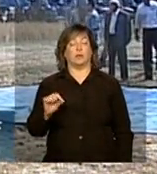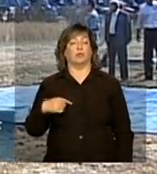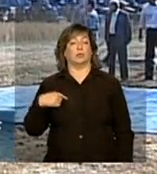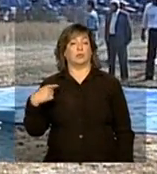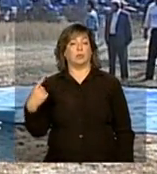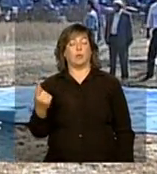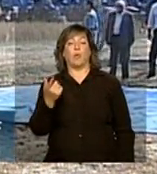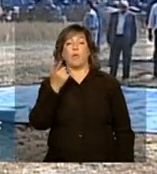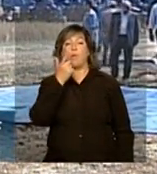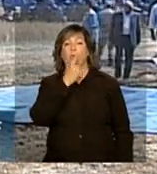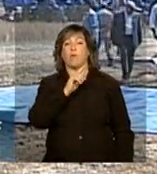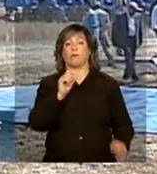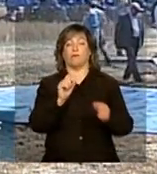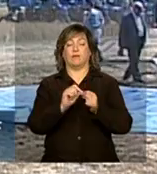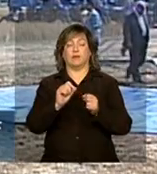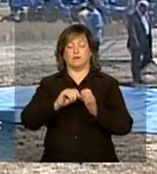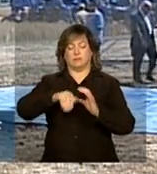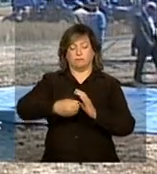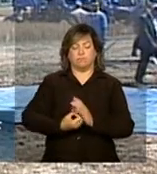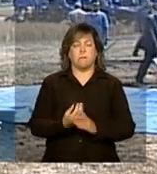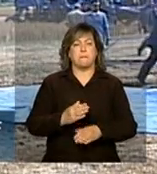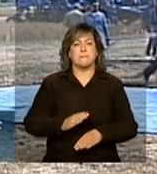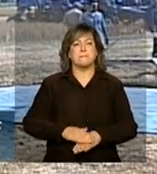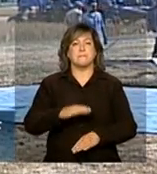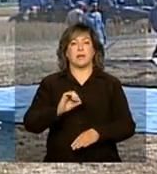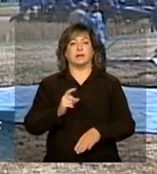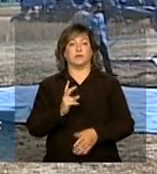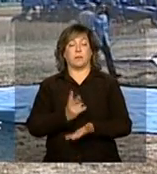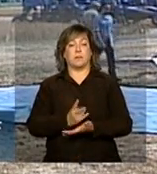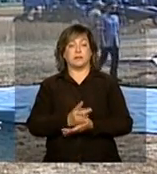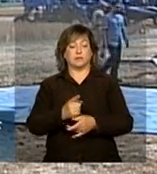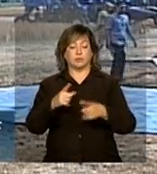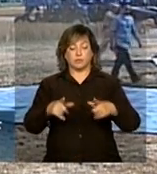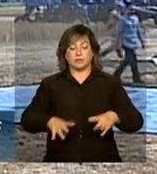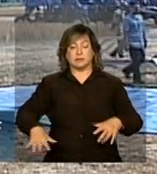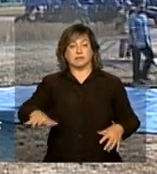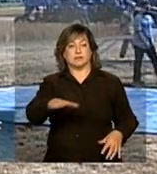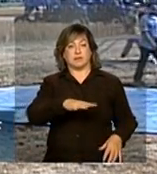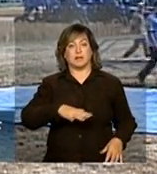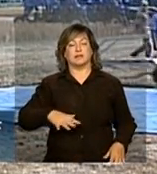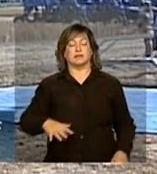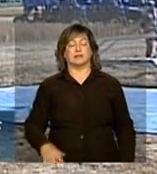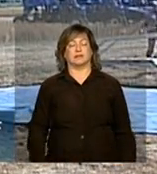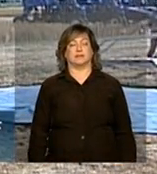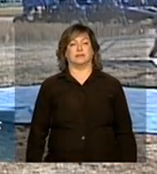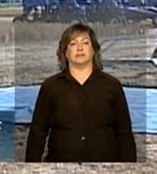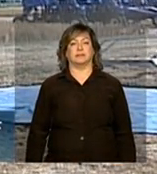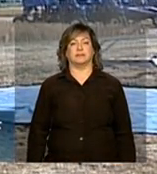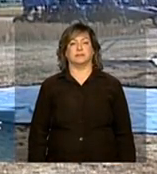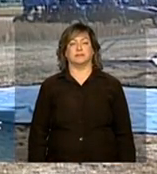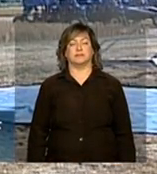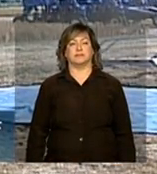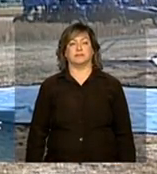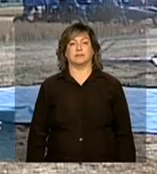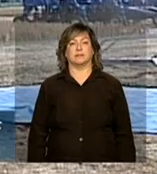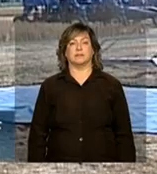lavouras consigam produzir mais no mesmo espaço por exemplo